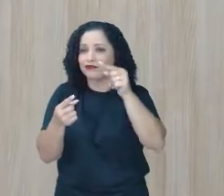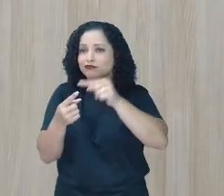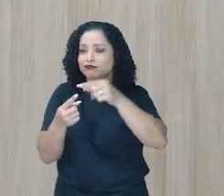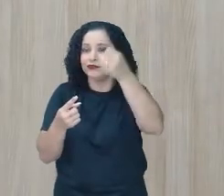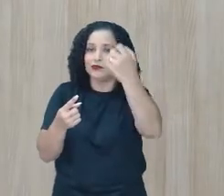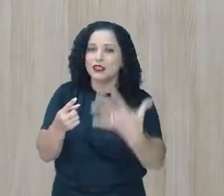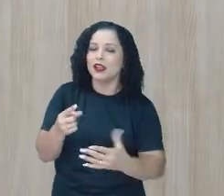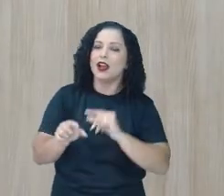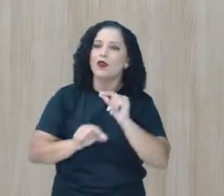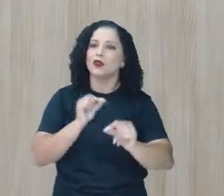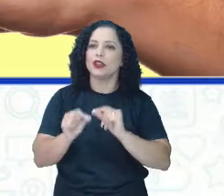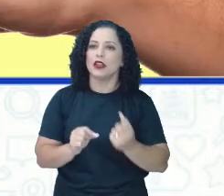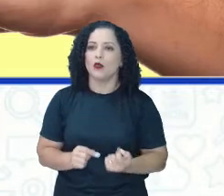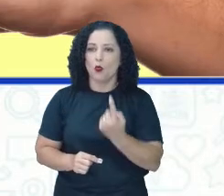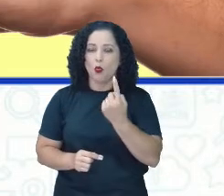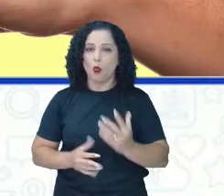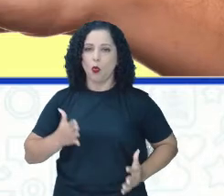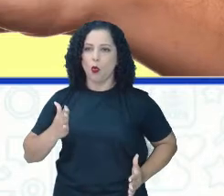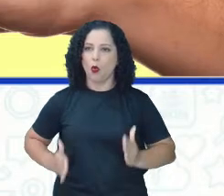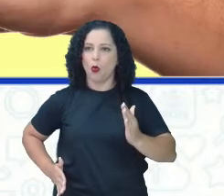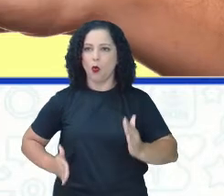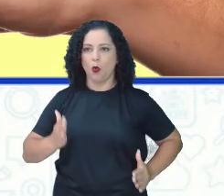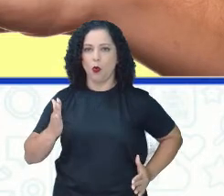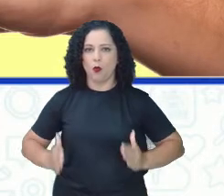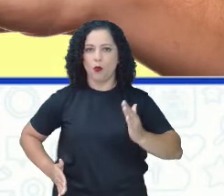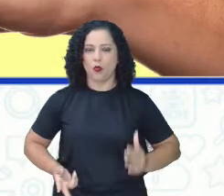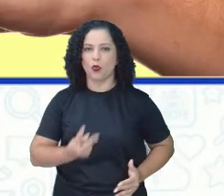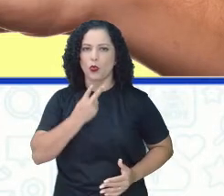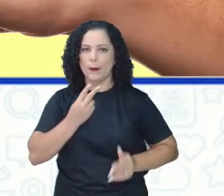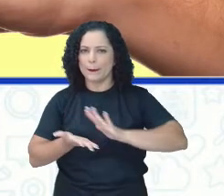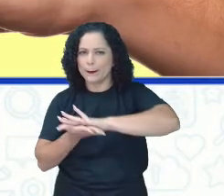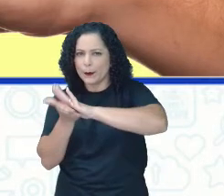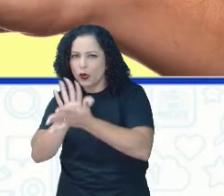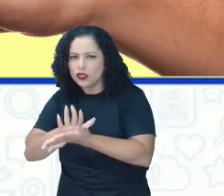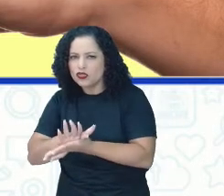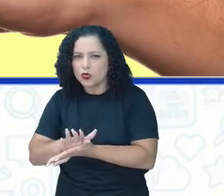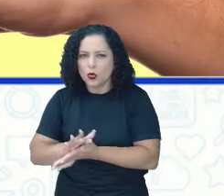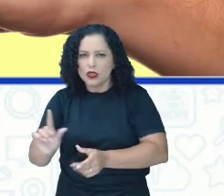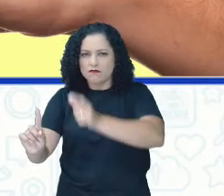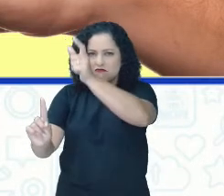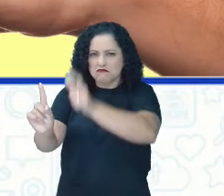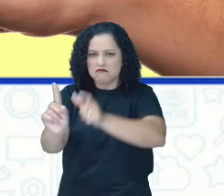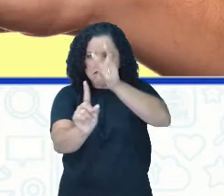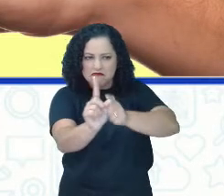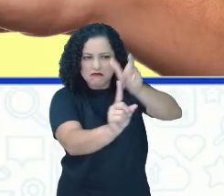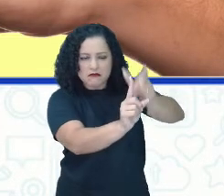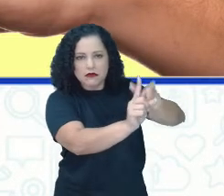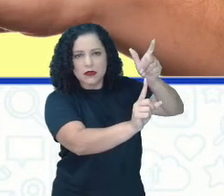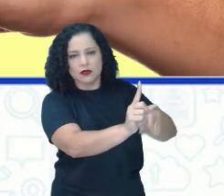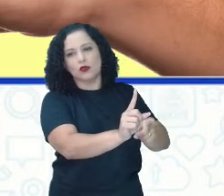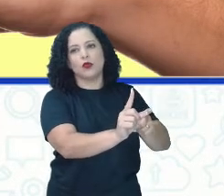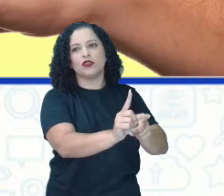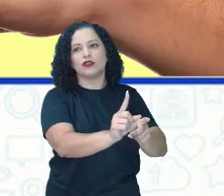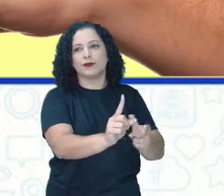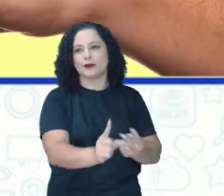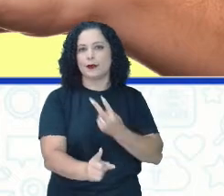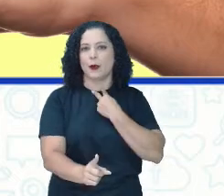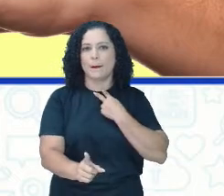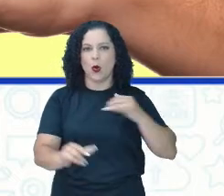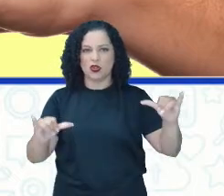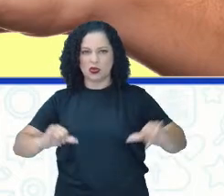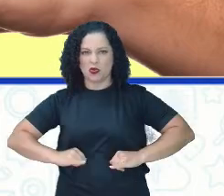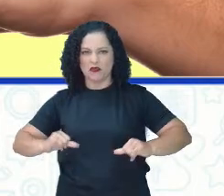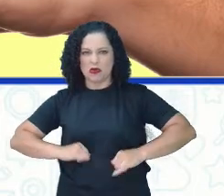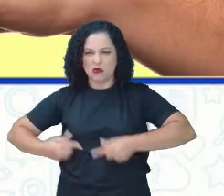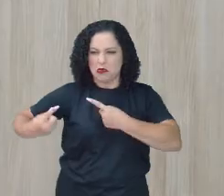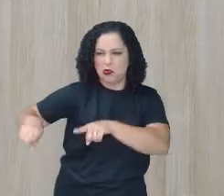assim: um robô não pode causar dano a um ser humano, nem por omissão permitir que um ser humano sofra.